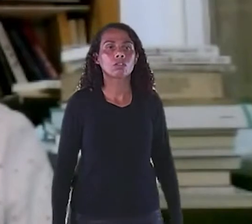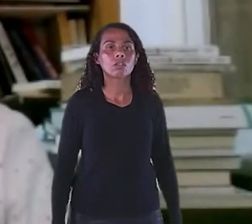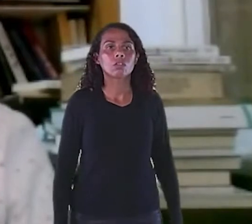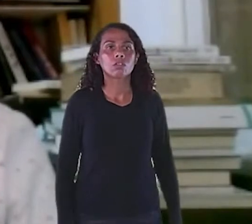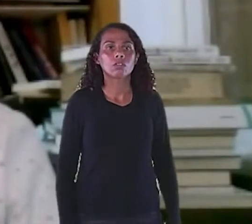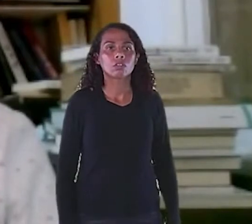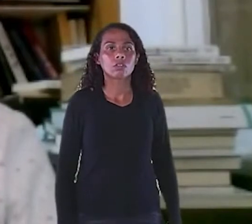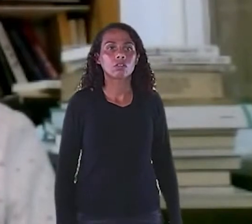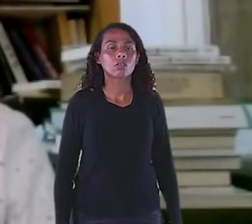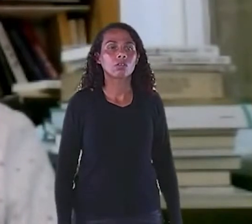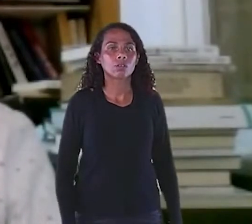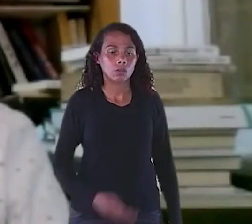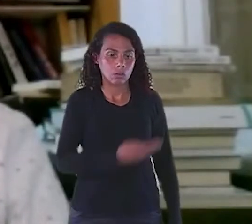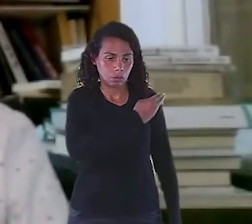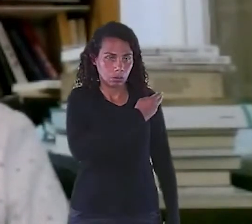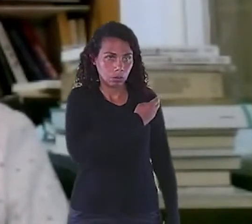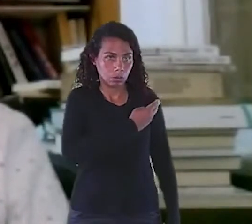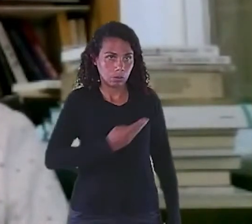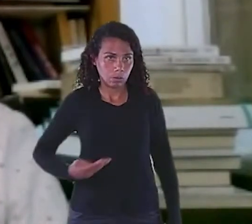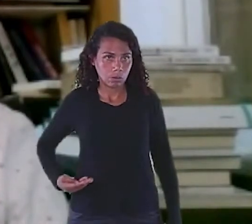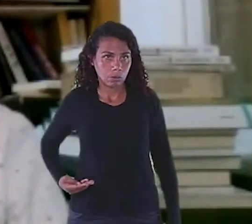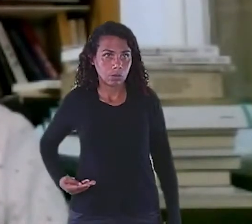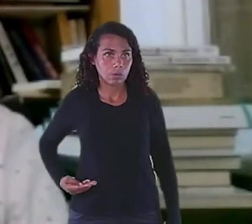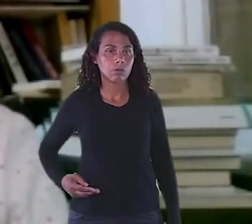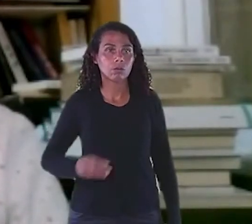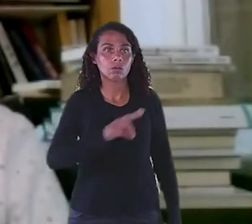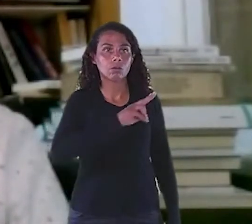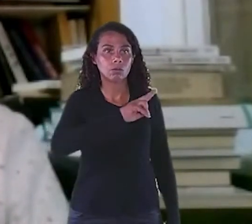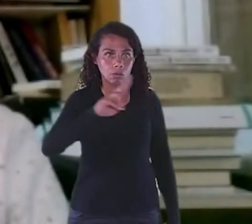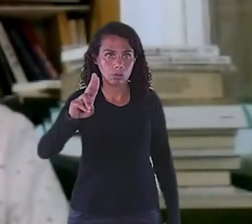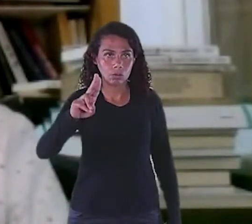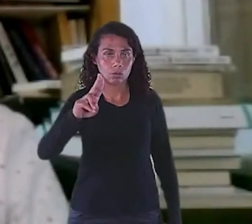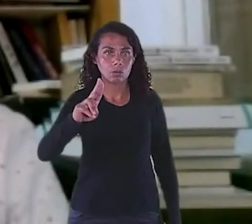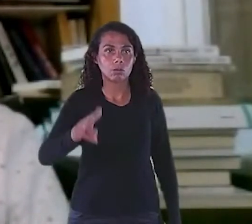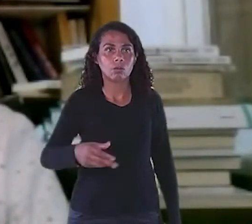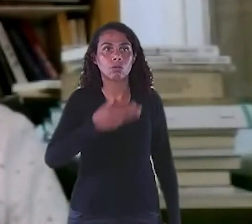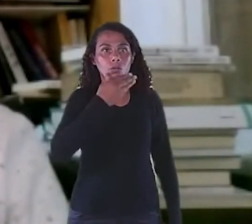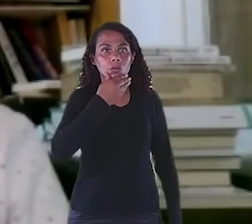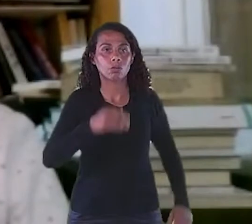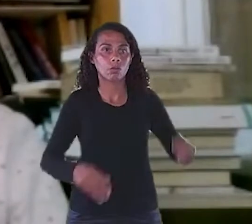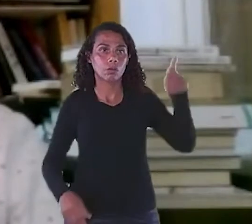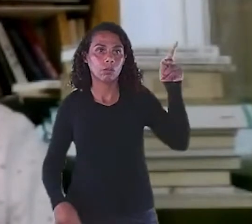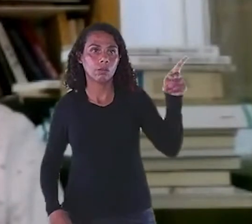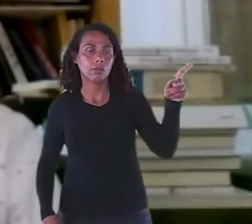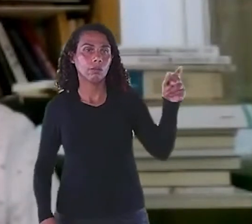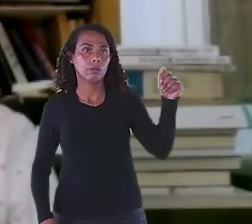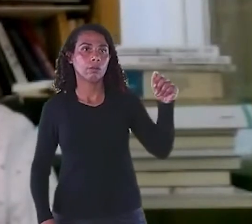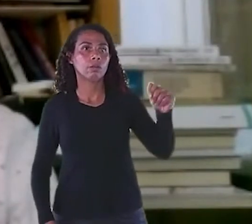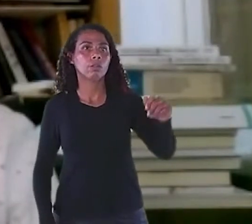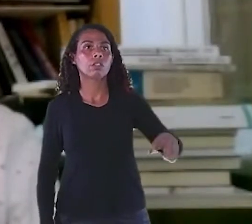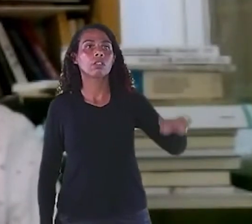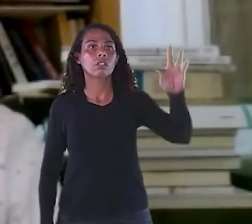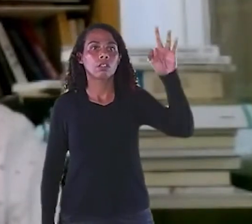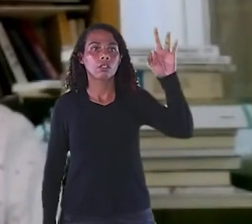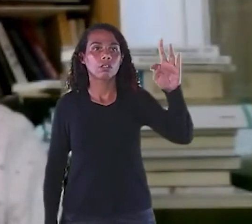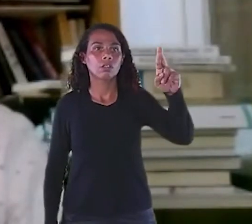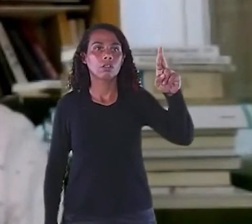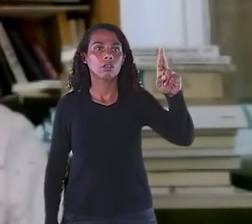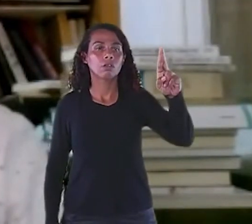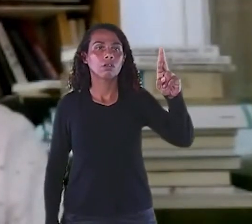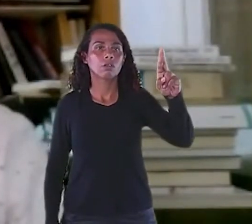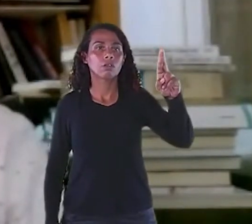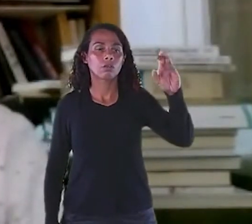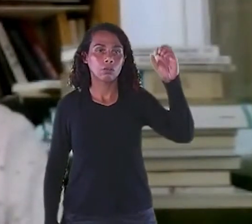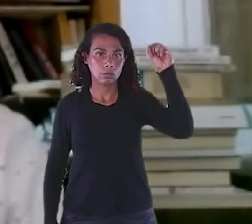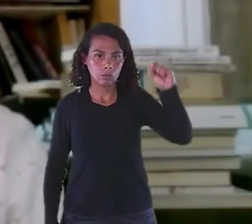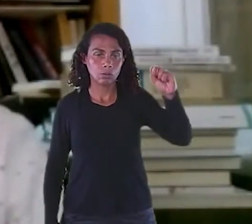diretor do zoológico. Fundação Zoobotânica. Fundação Zoobotânica. E aí foi